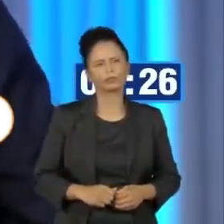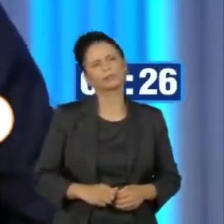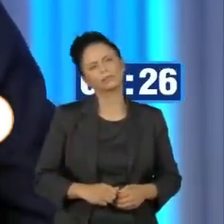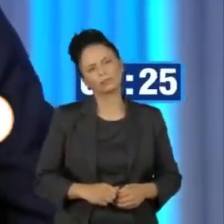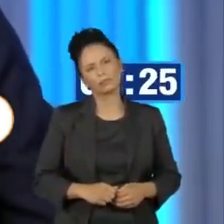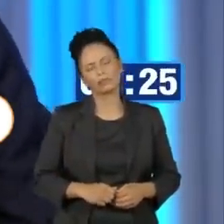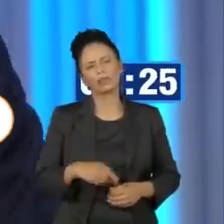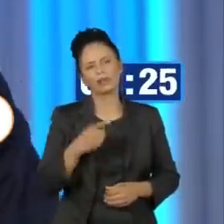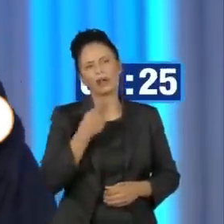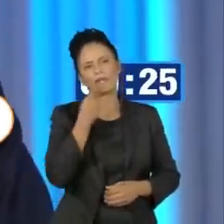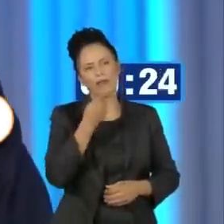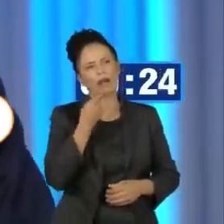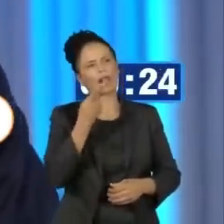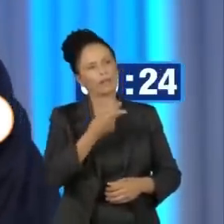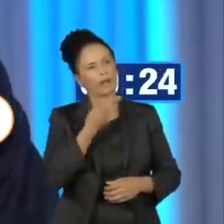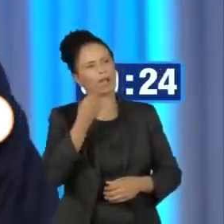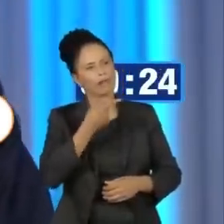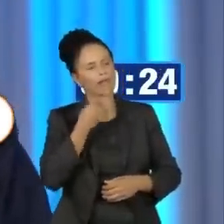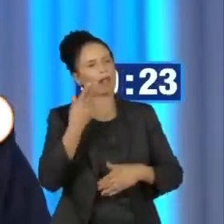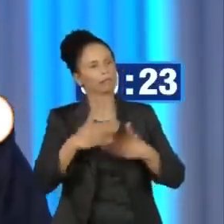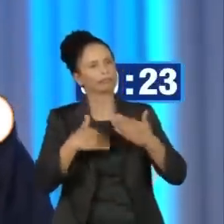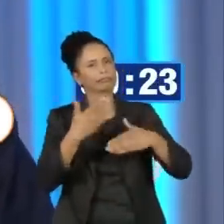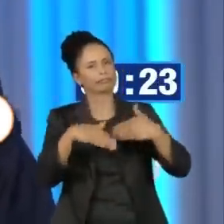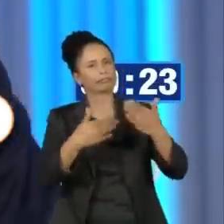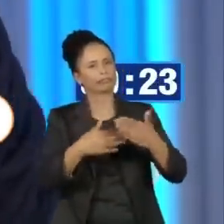vem falando e ontem falou novamente